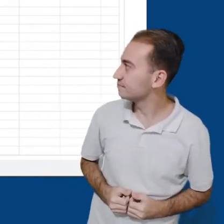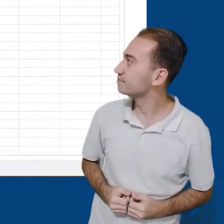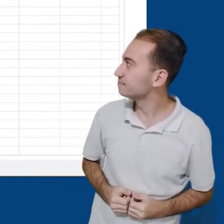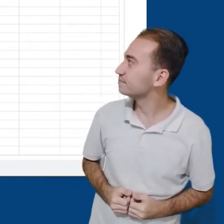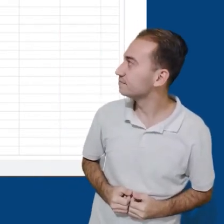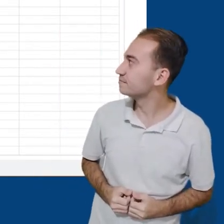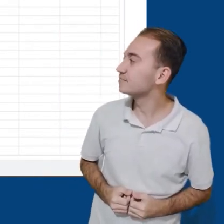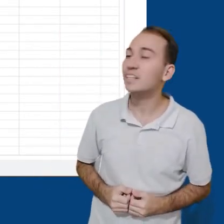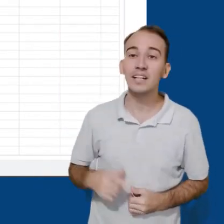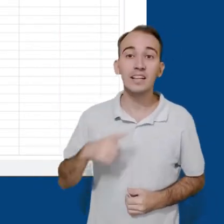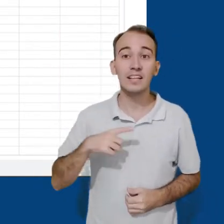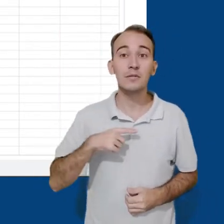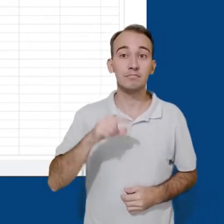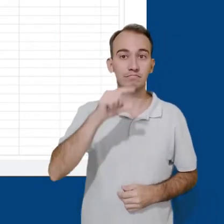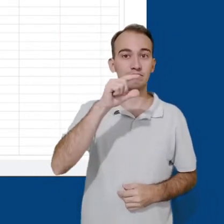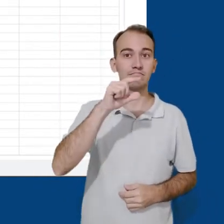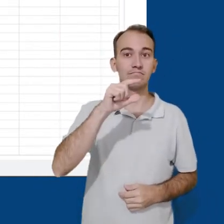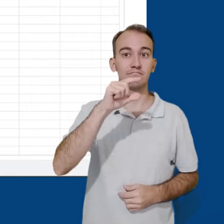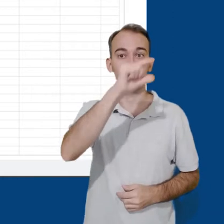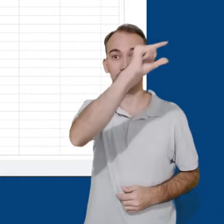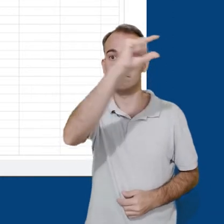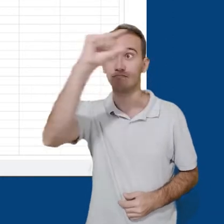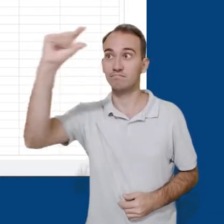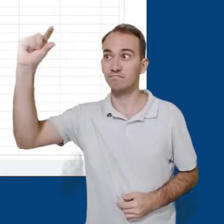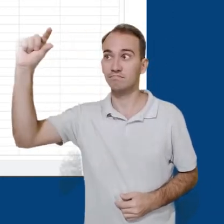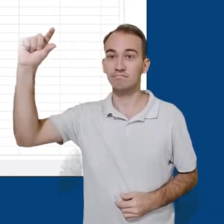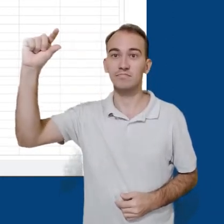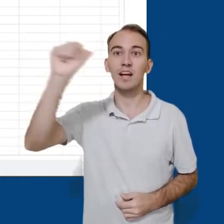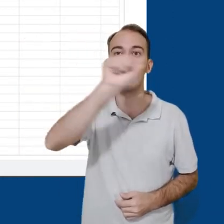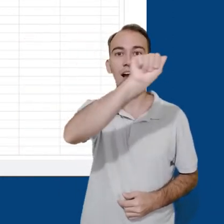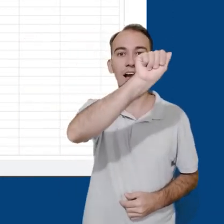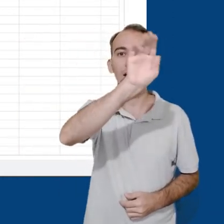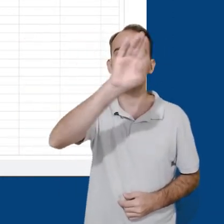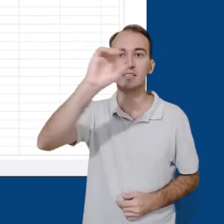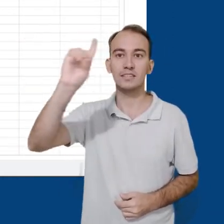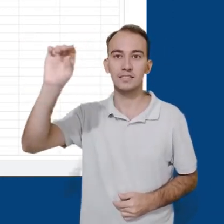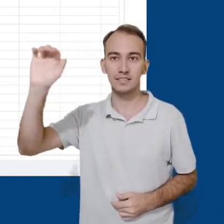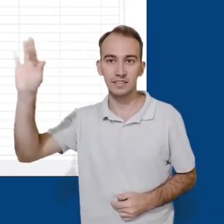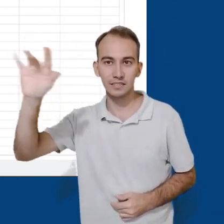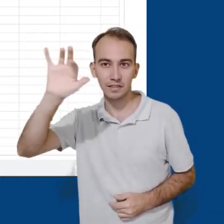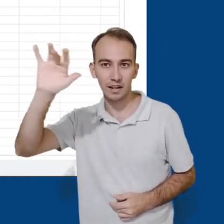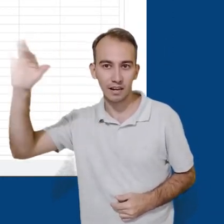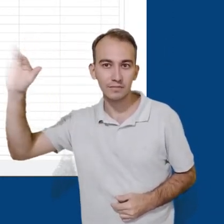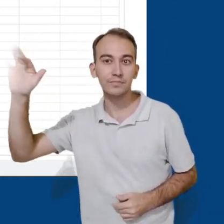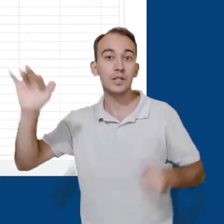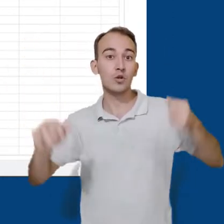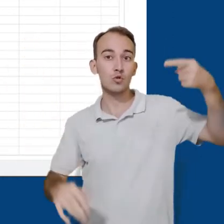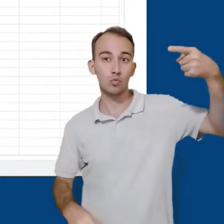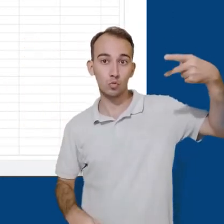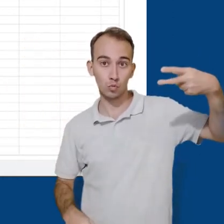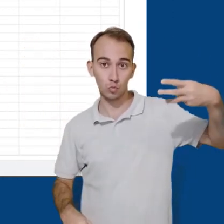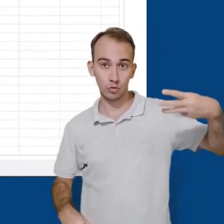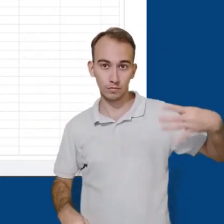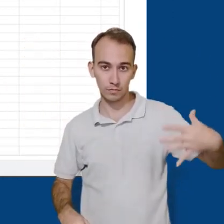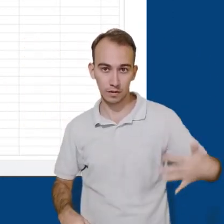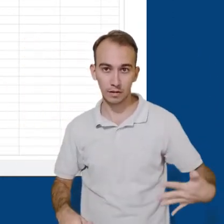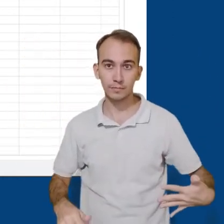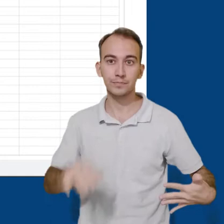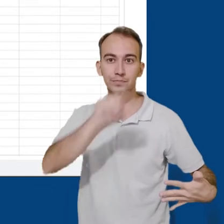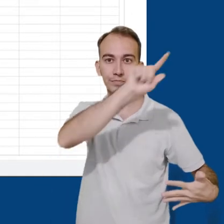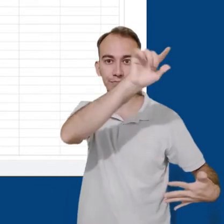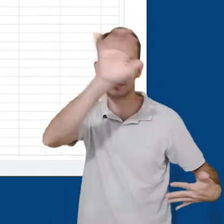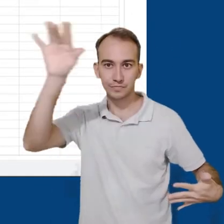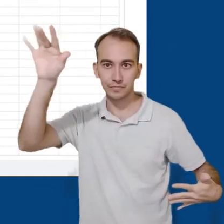trabalhar também temos colunas representadas pelas letras e as linhas representadas por números vamos entender algumas funções